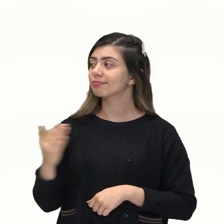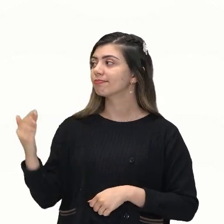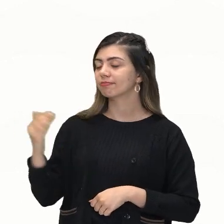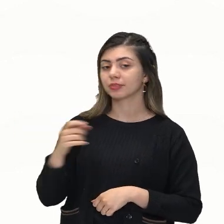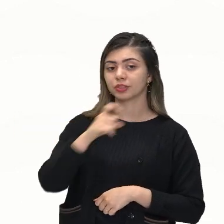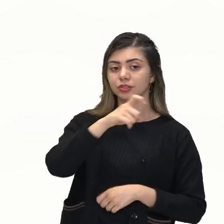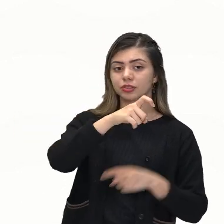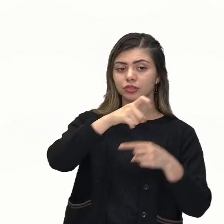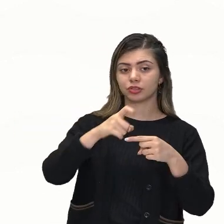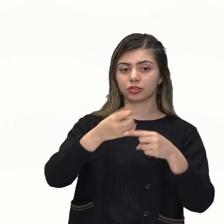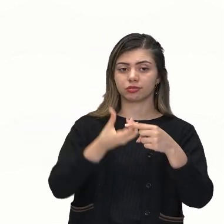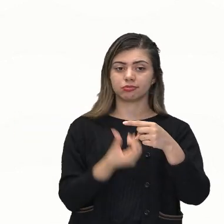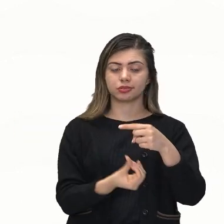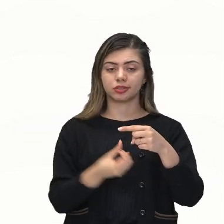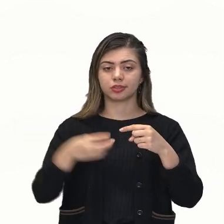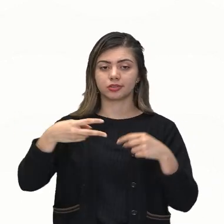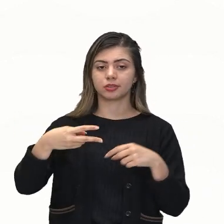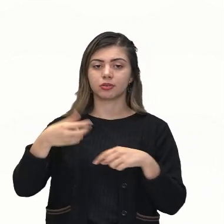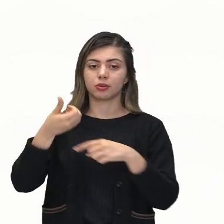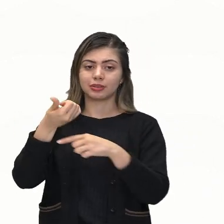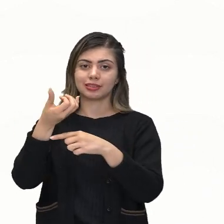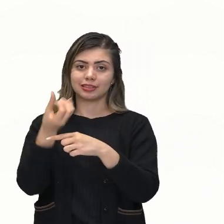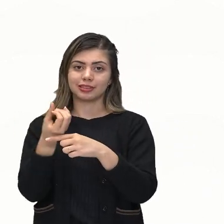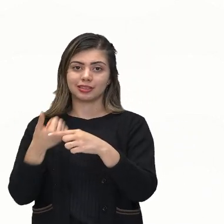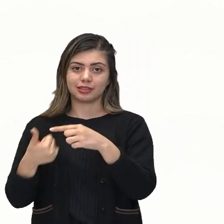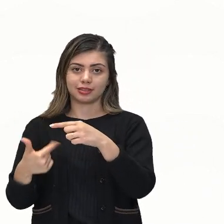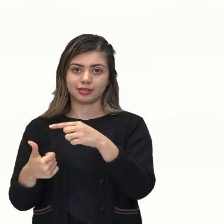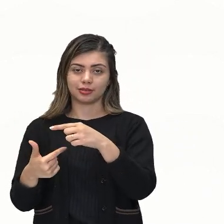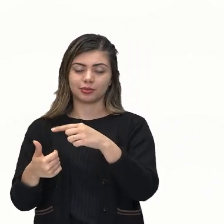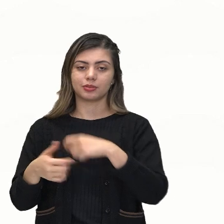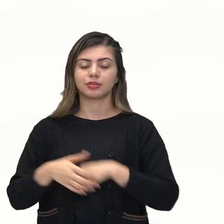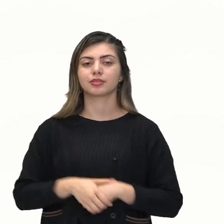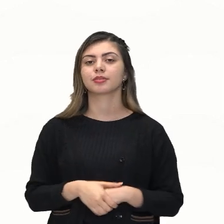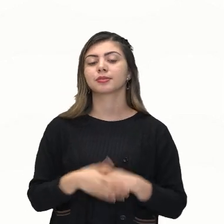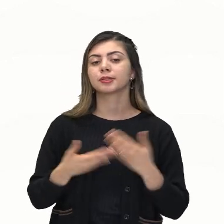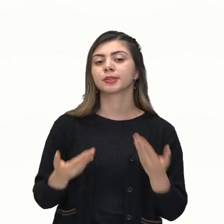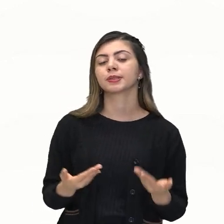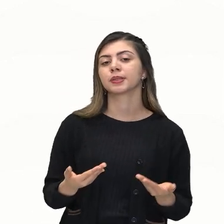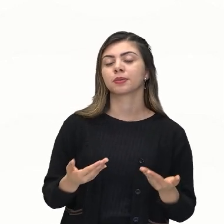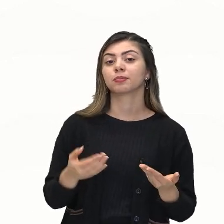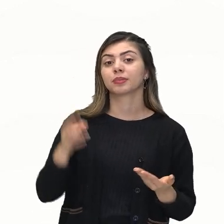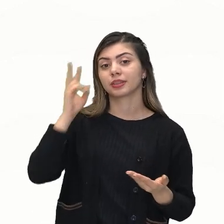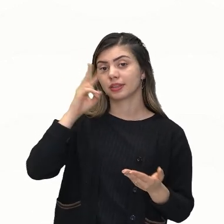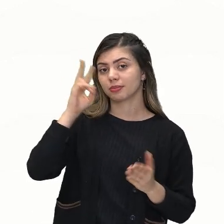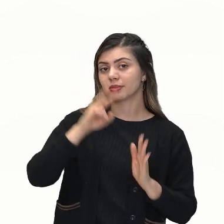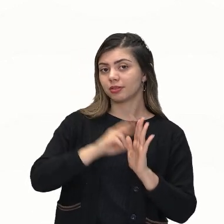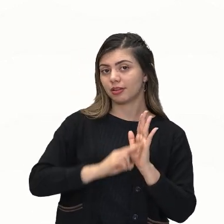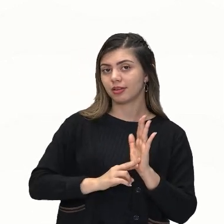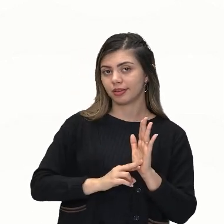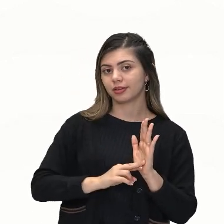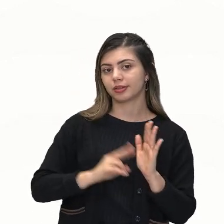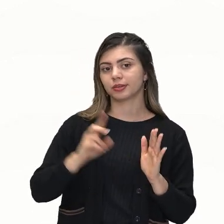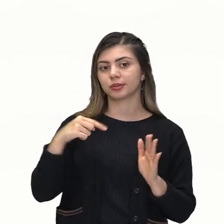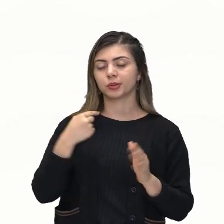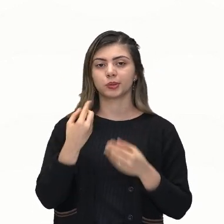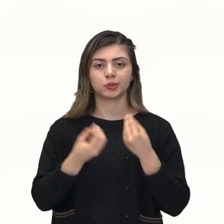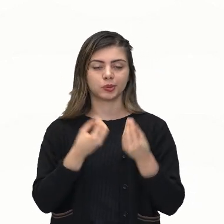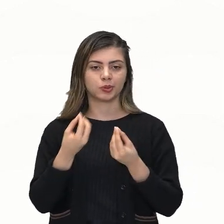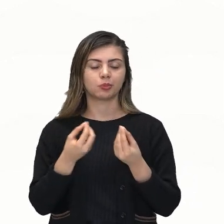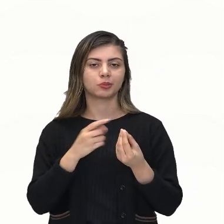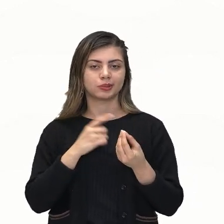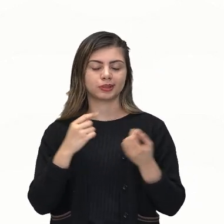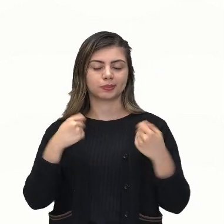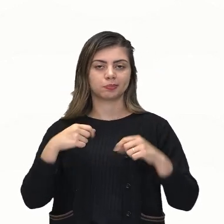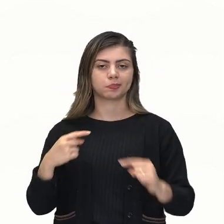X sobre 6 igual a 16 por 12. O que me diz a regra? A gente vai multiplicar